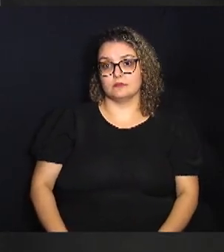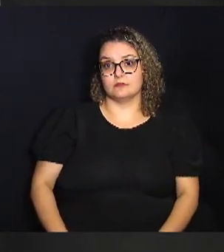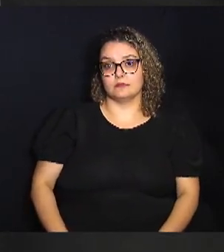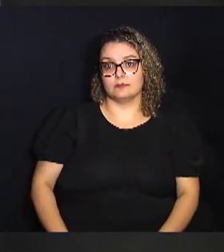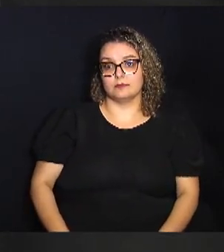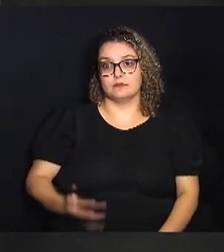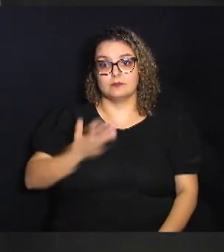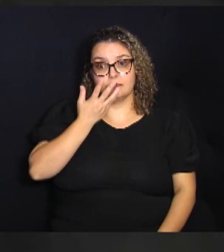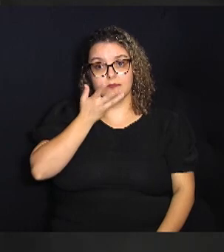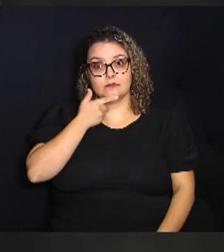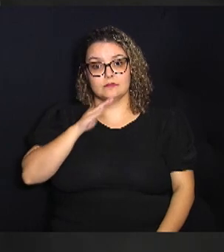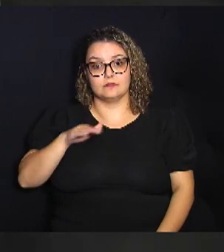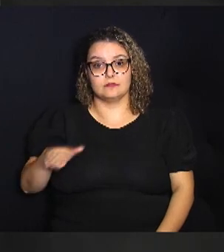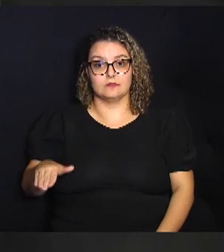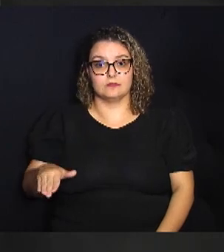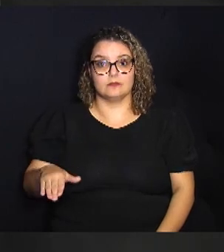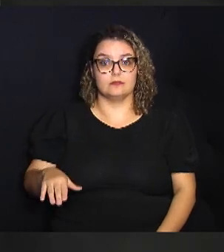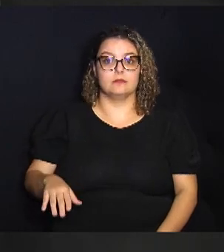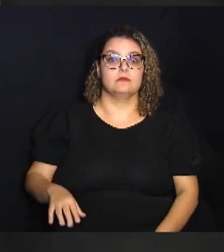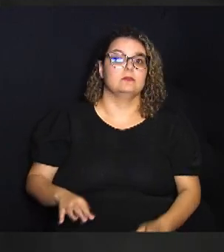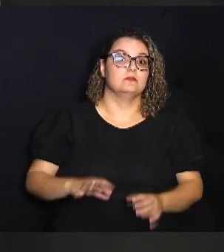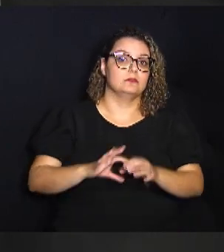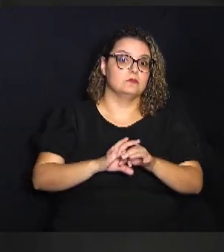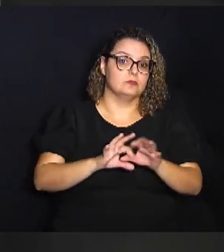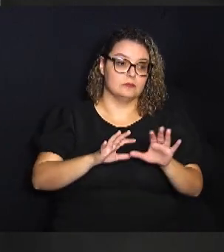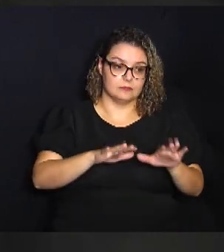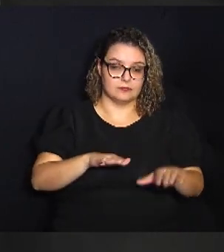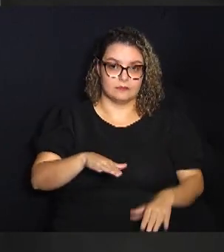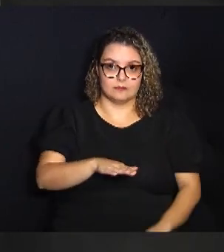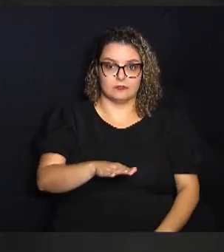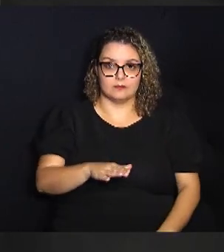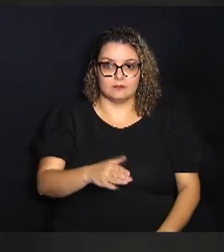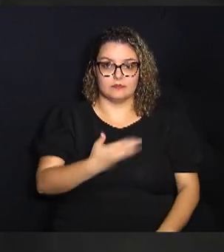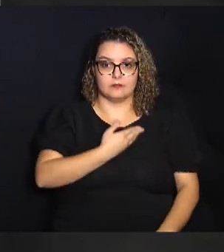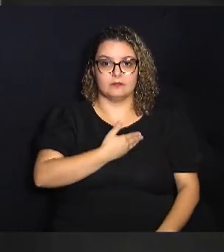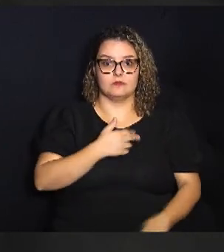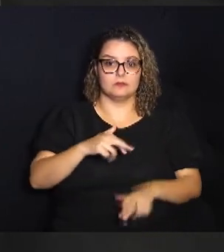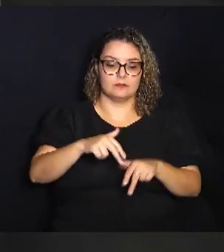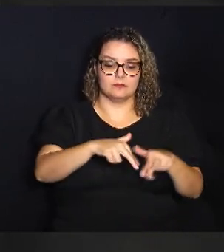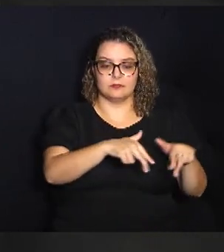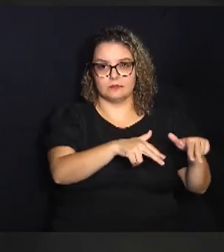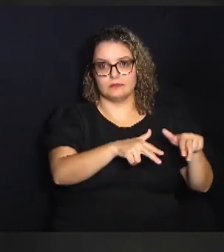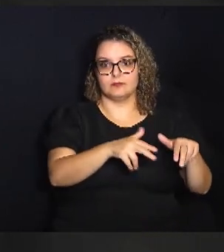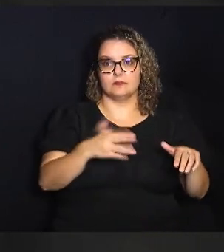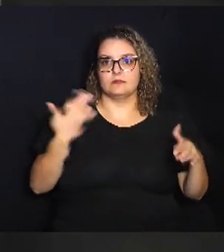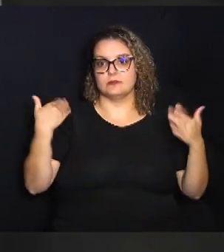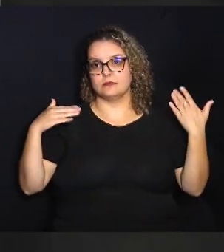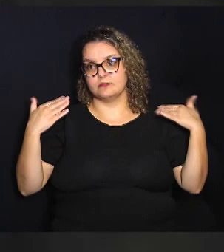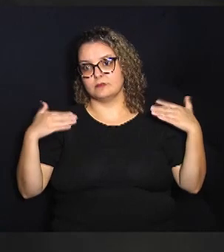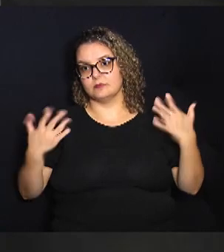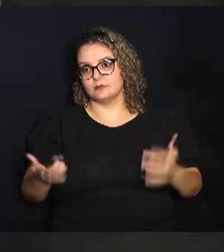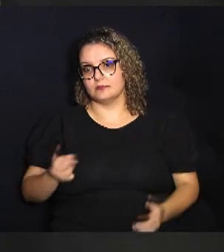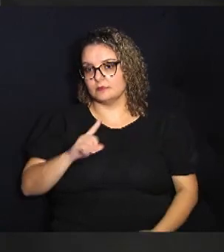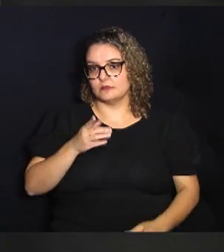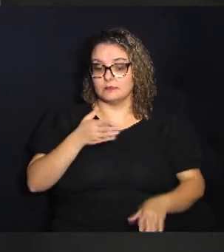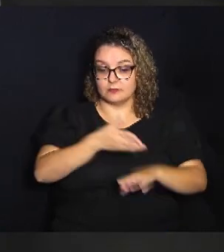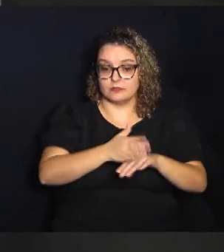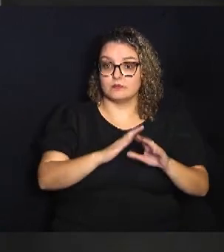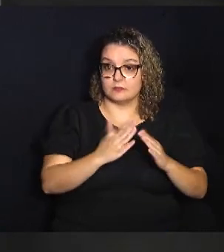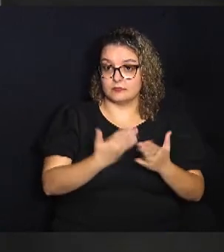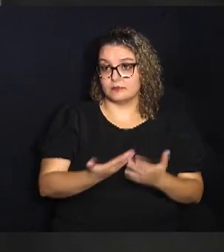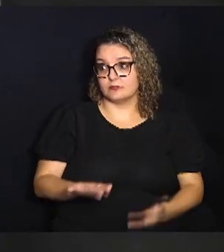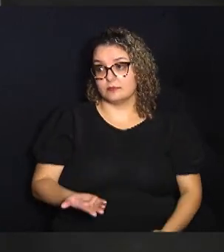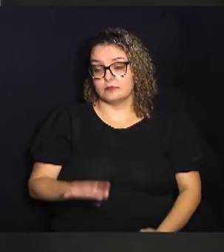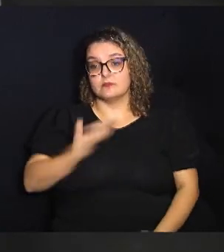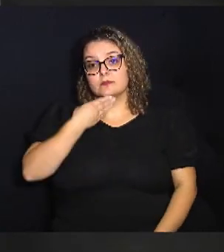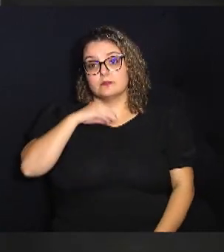As crianças, às vezes a perua deixou ali, mas ele pega com o coleguinha e não entra na sala de aula e vai para o parquinho lá fora e não entra na escola. Sim. O pai vai